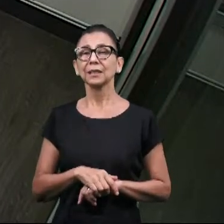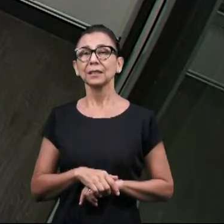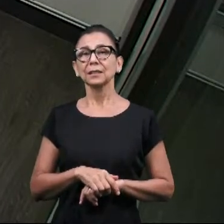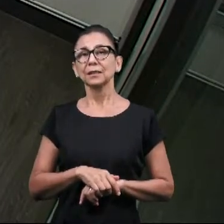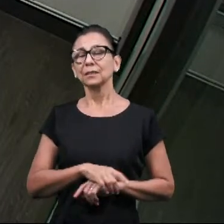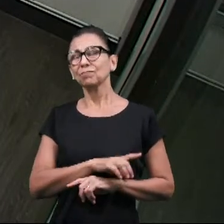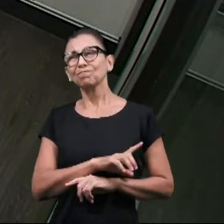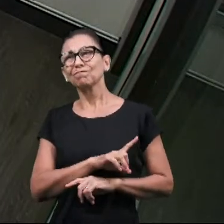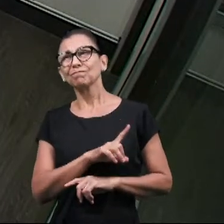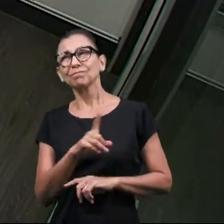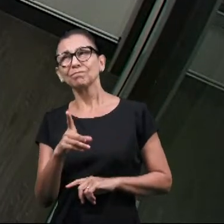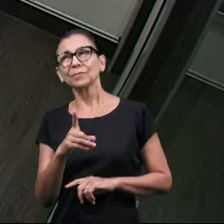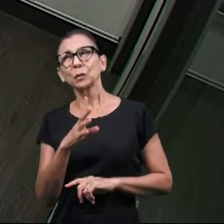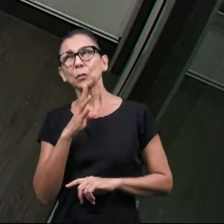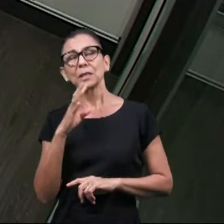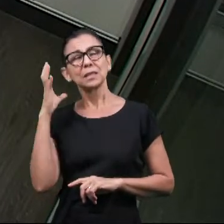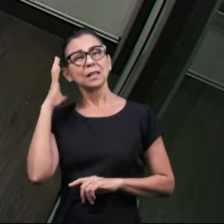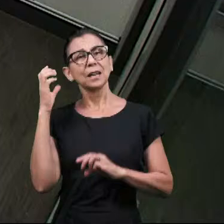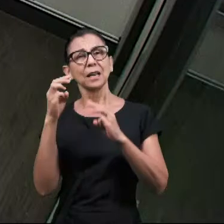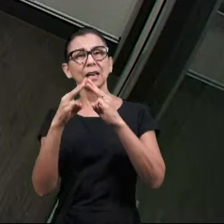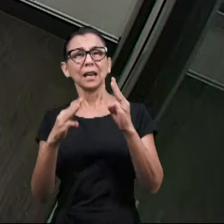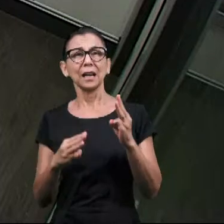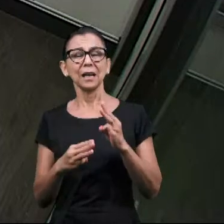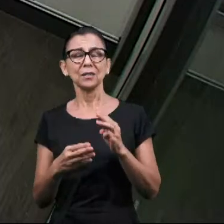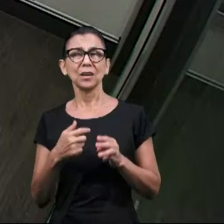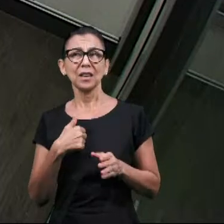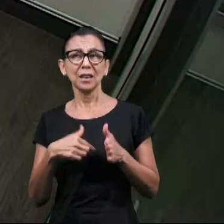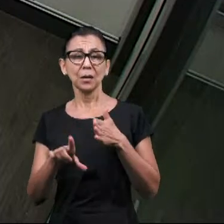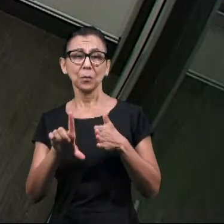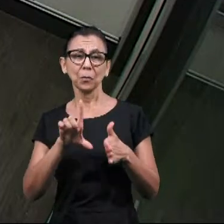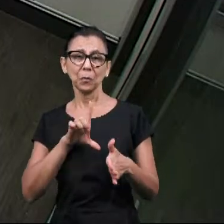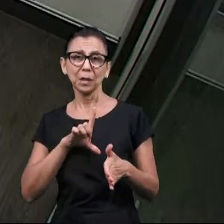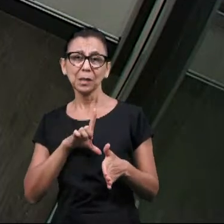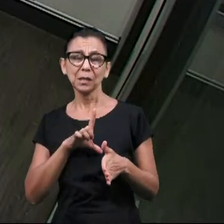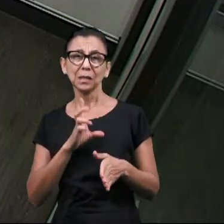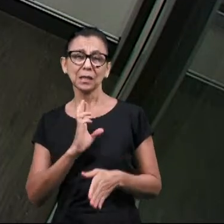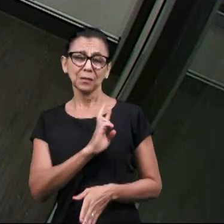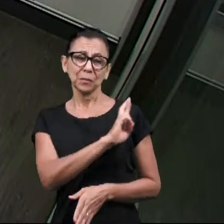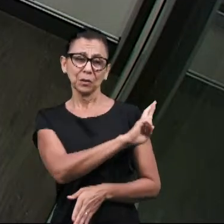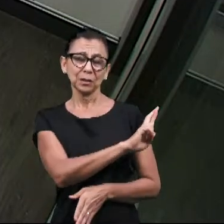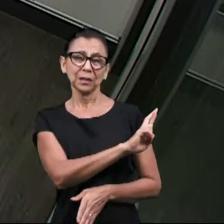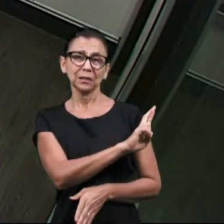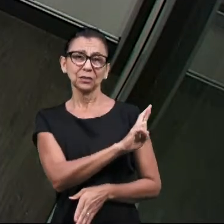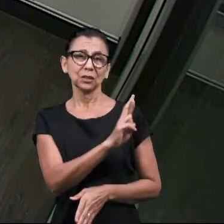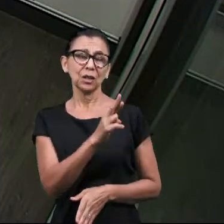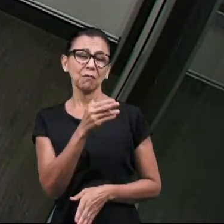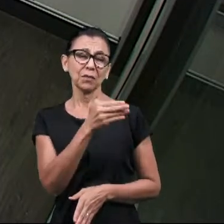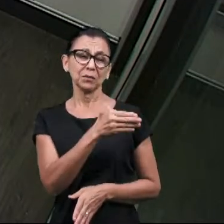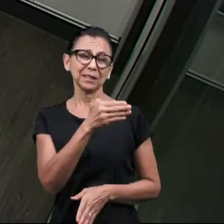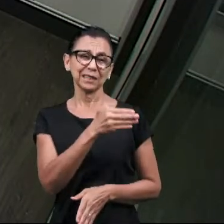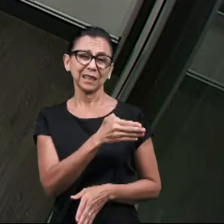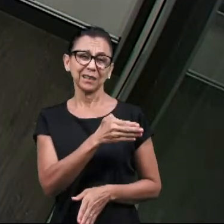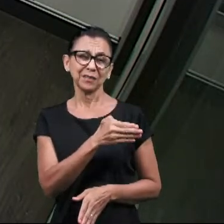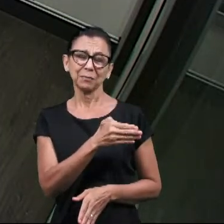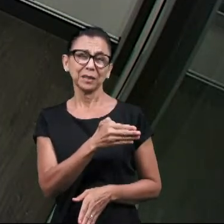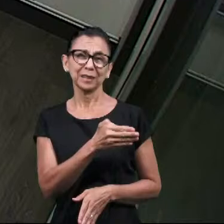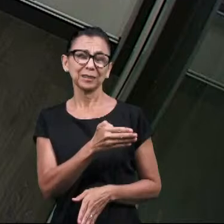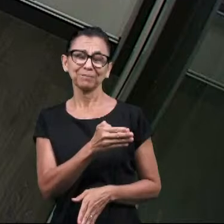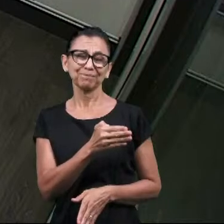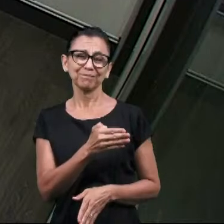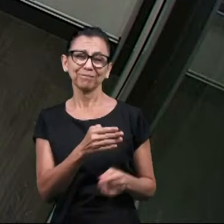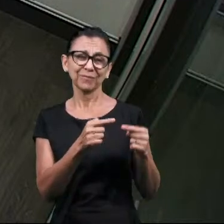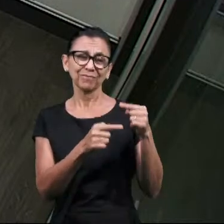não tenho nada contra aquilo mas não serve para mim mais mas eu tô digitando incomodado eu falei olha eu já falei com você o espírito santo tal do senhor tá